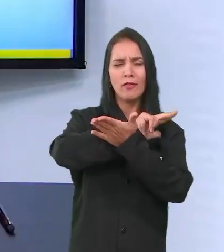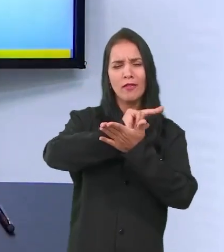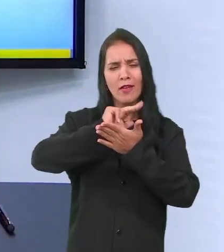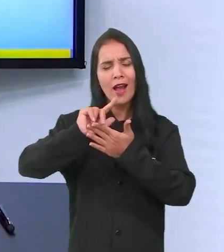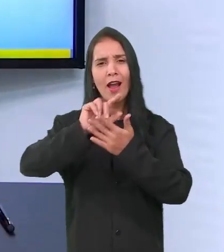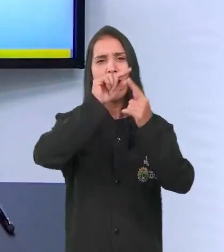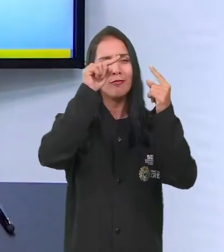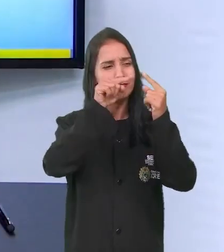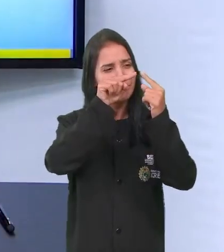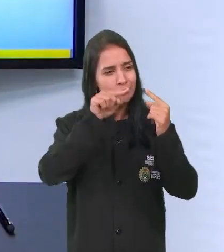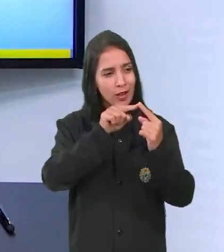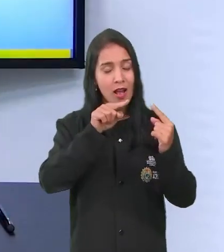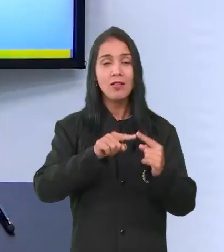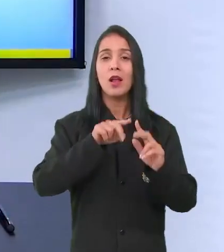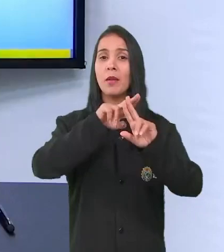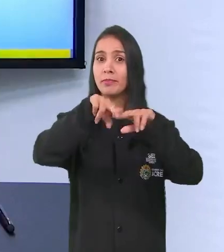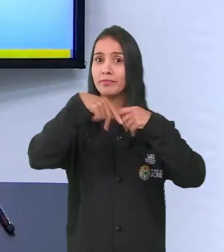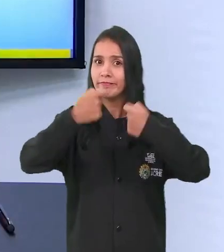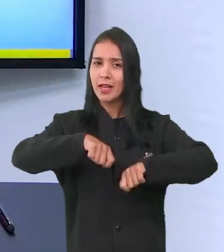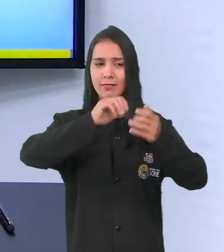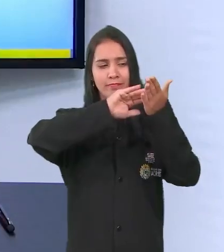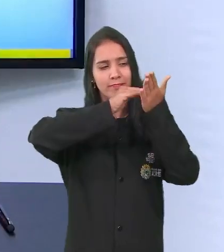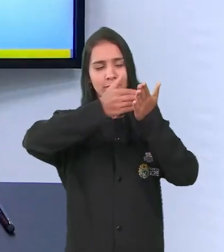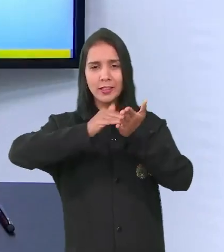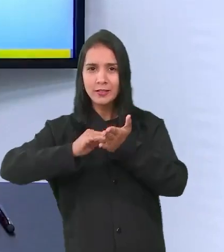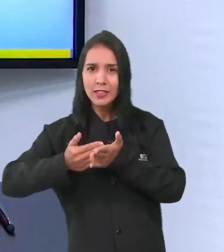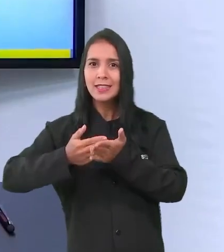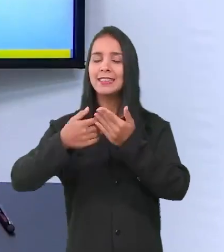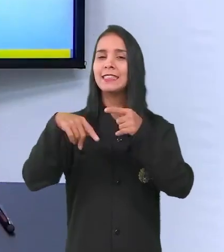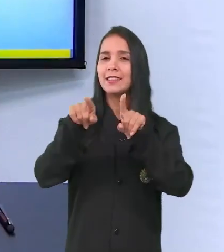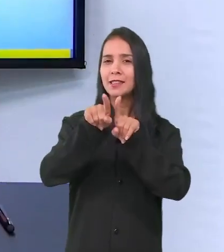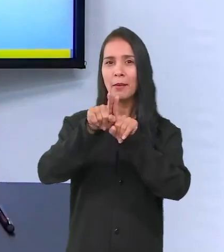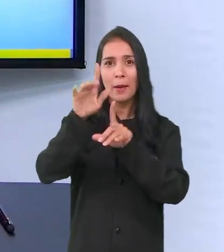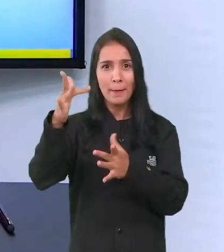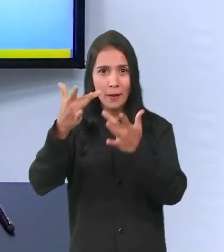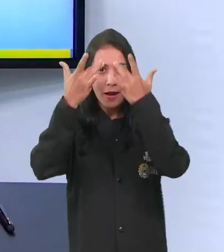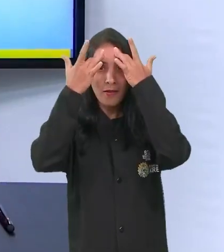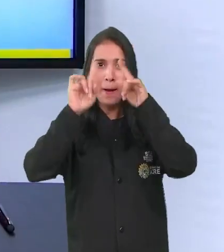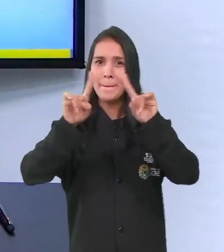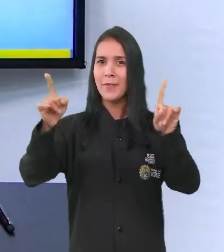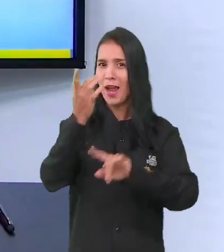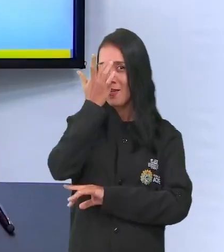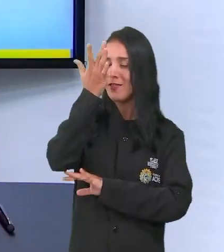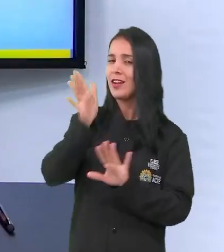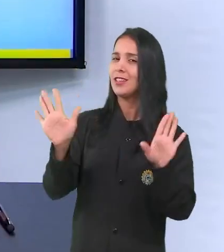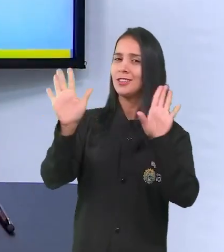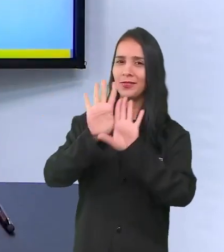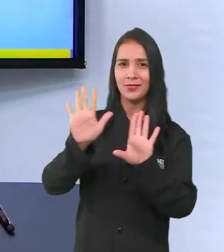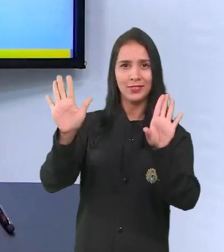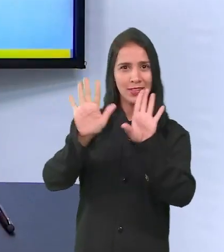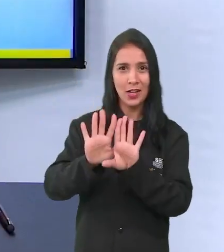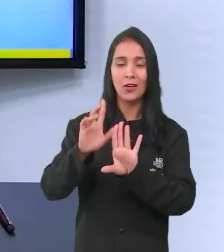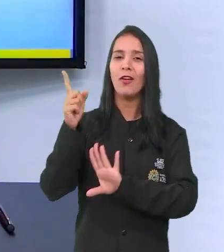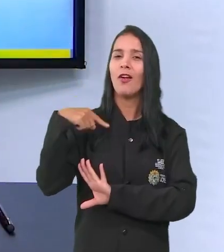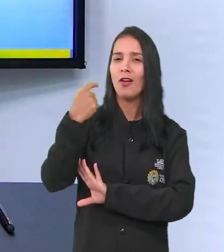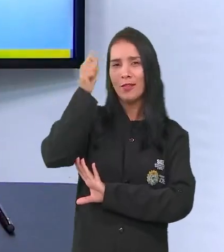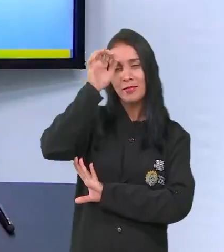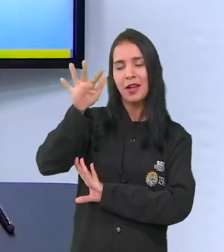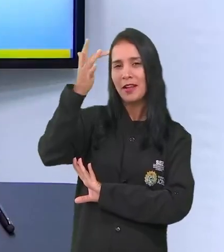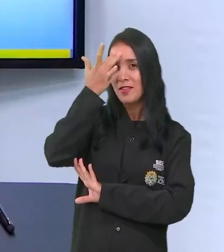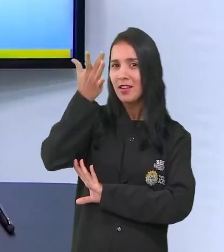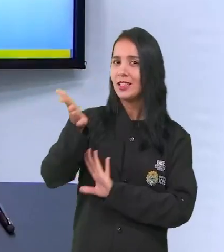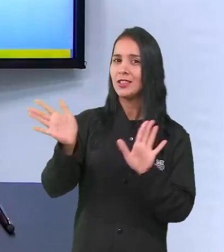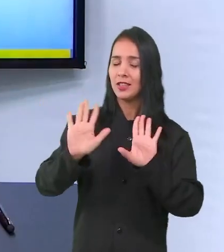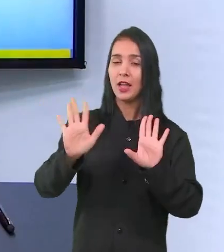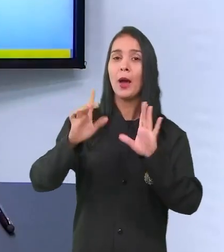E interpretar essas expressões corporais, ela não é tão fácil como nós imaginamos, né? É um pouco